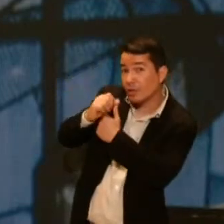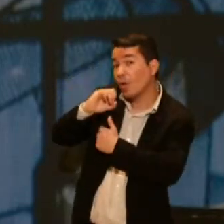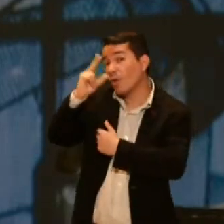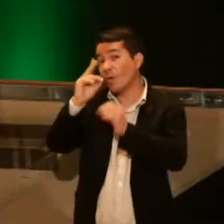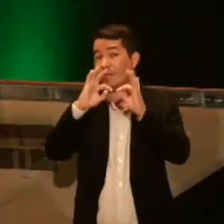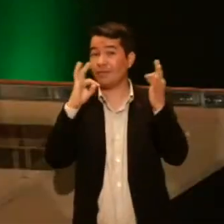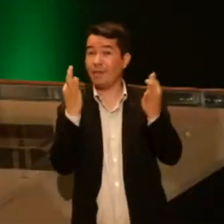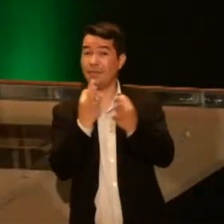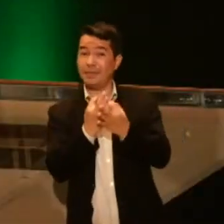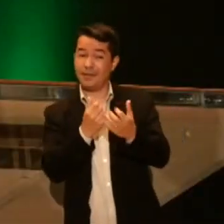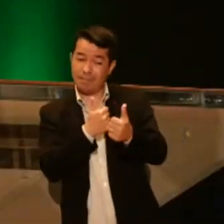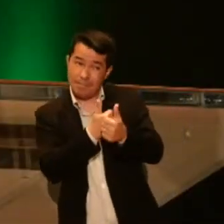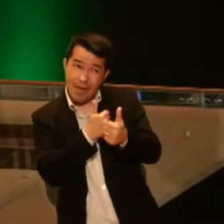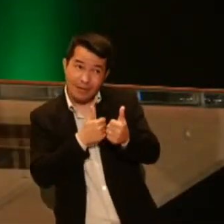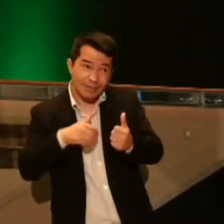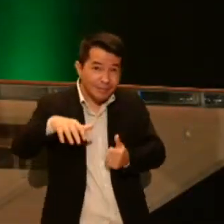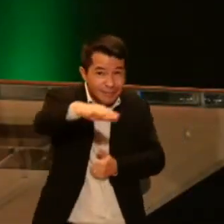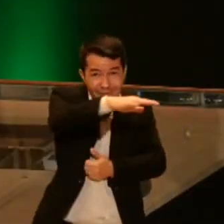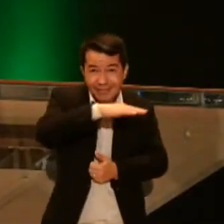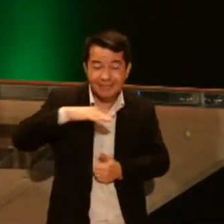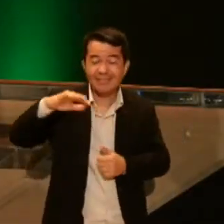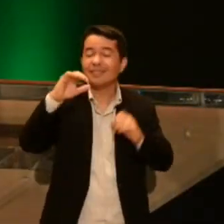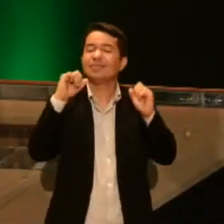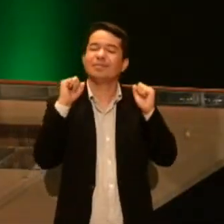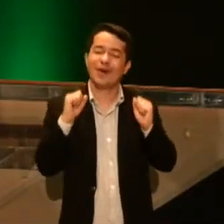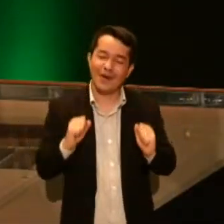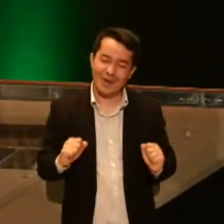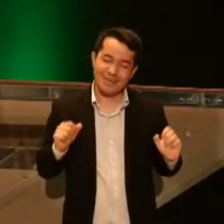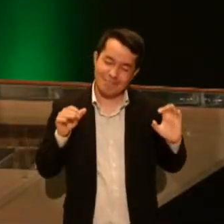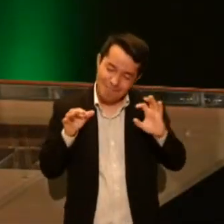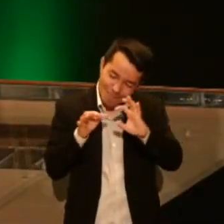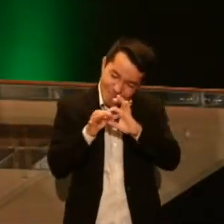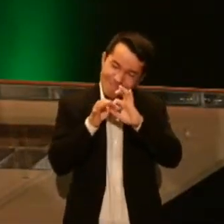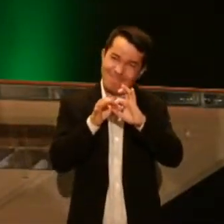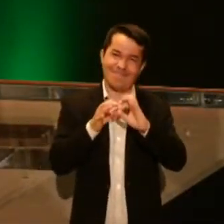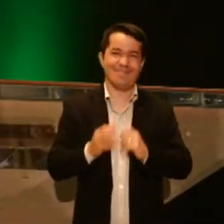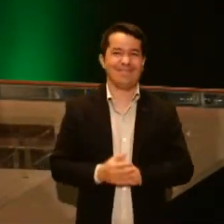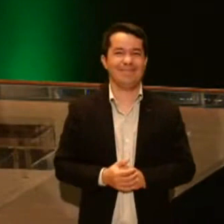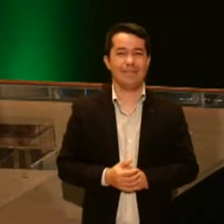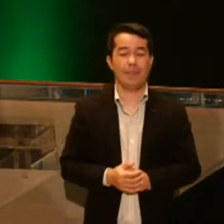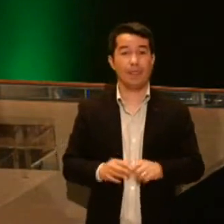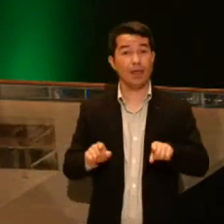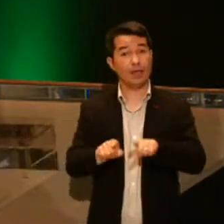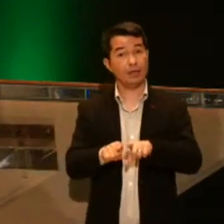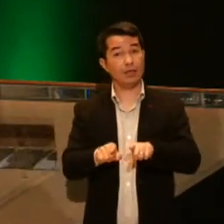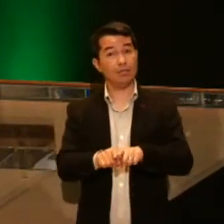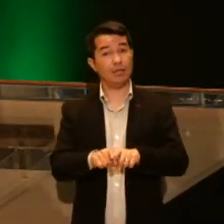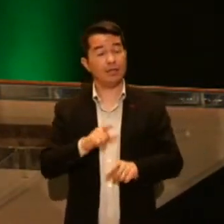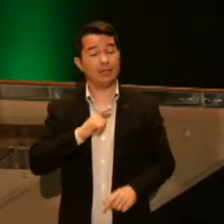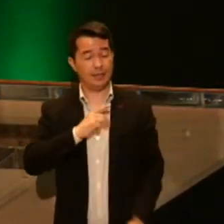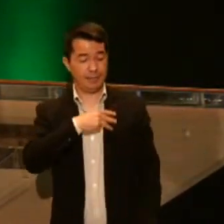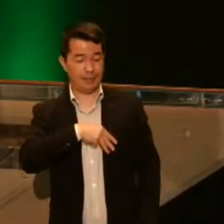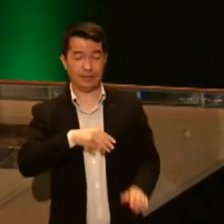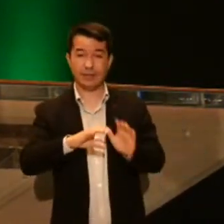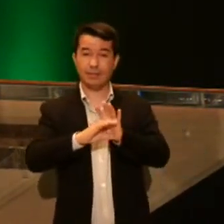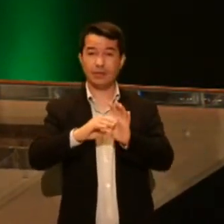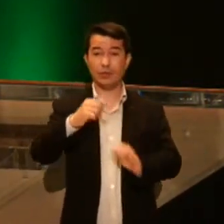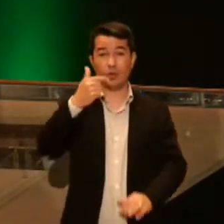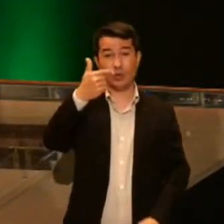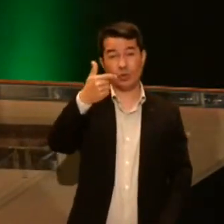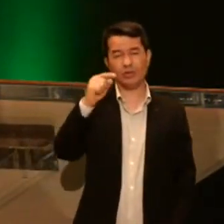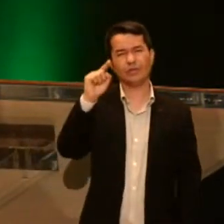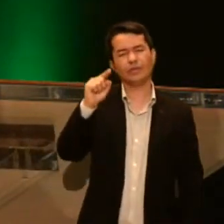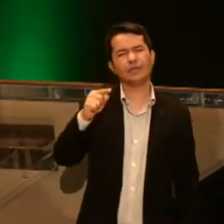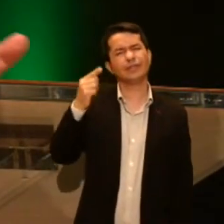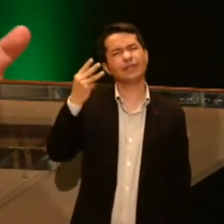Segundo personagem que eu queria colocar diante de vocês são os doutores da lei. Mateus 2, versos 3 a 6,